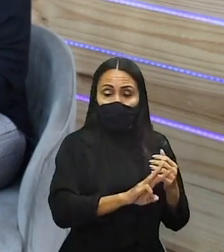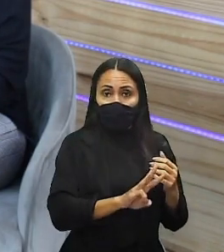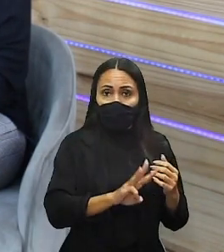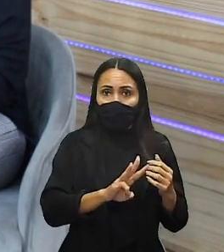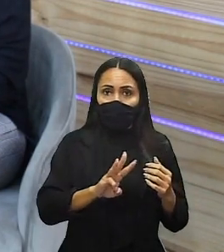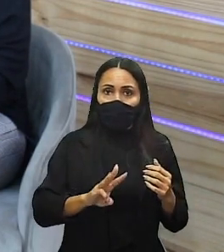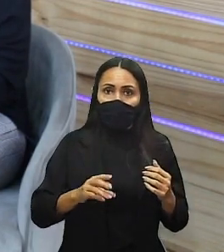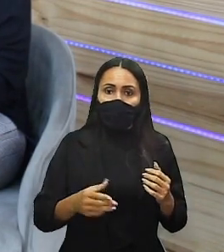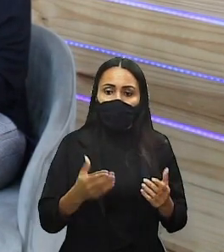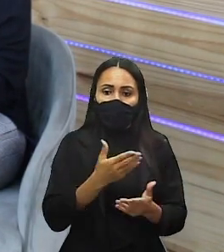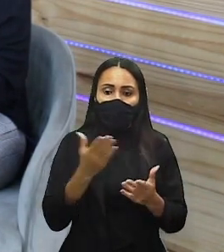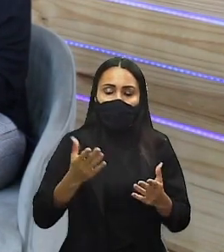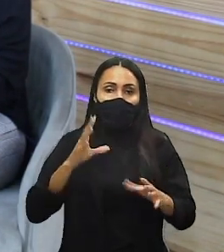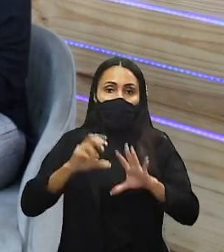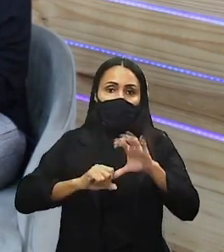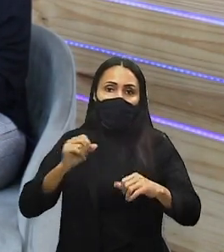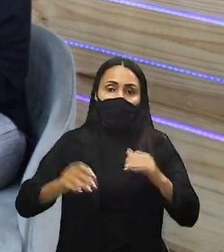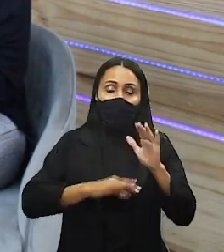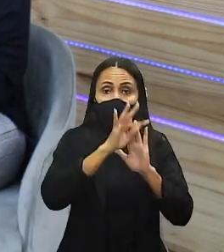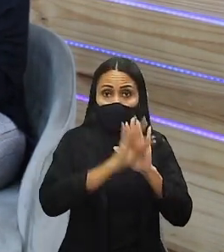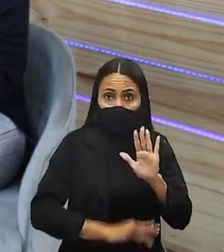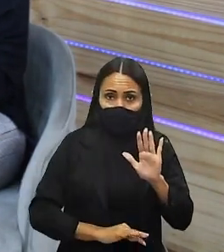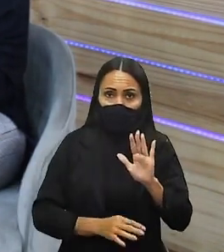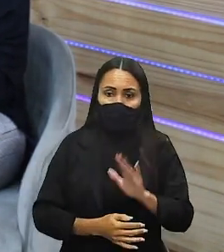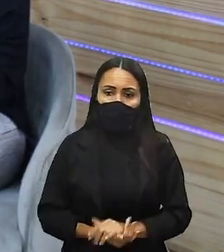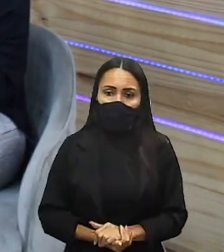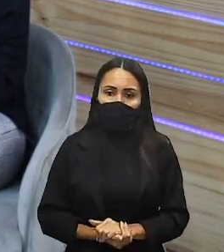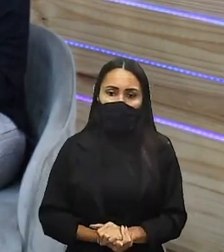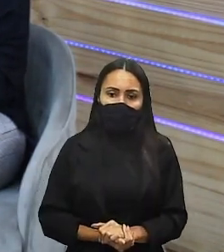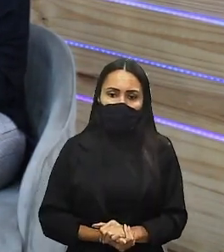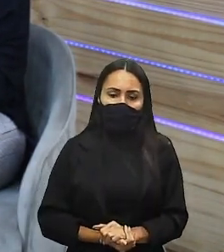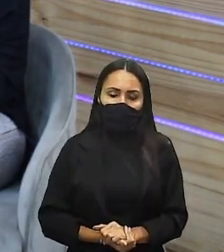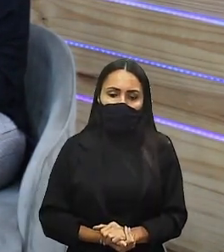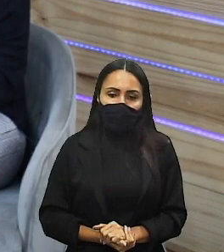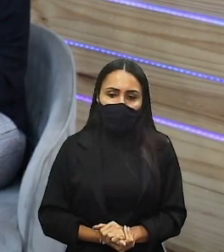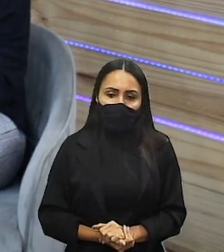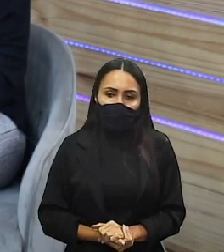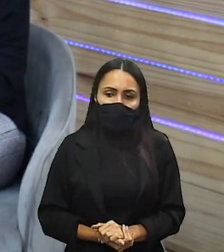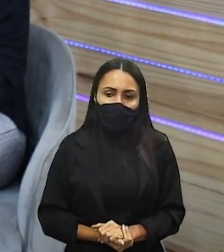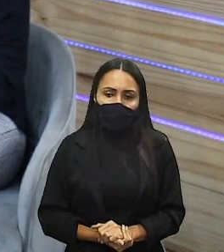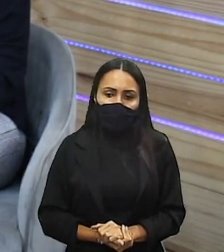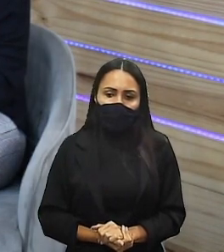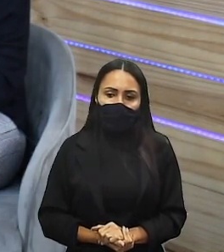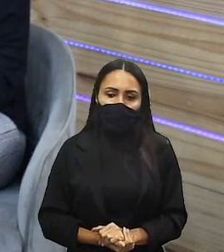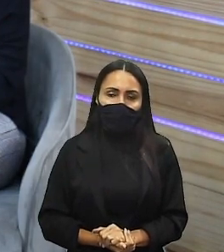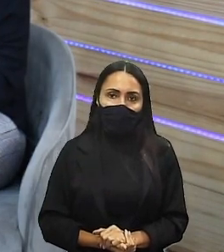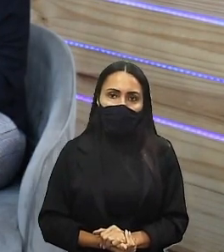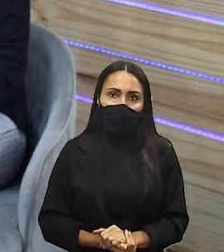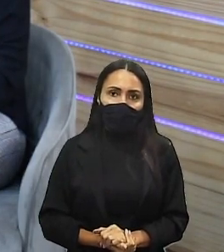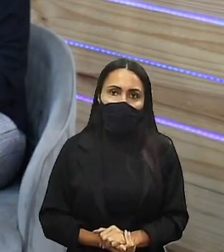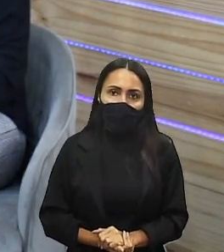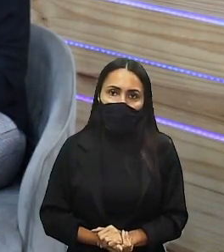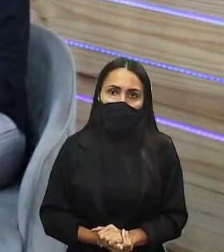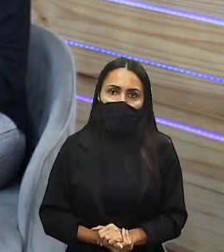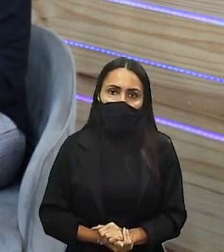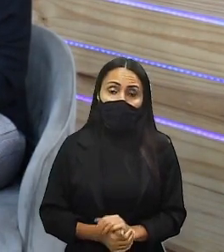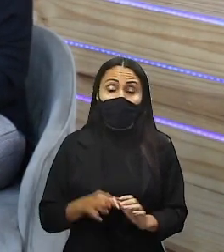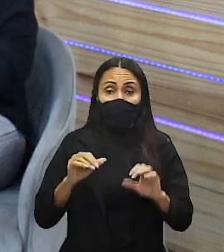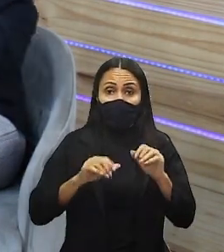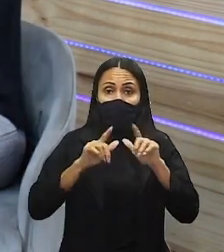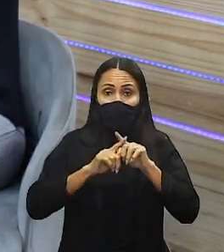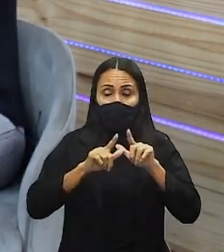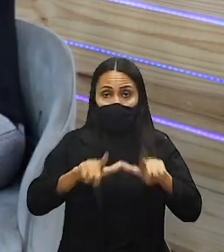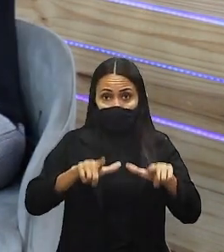fazerem, buscarem o texto e também buscarem o texto, não, buscarem o